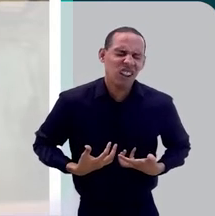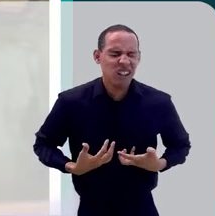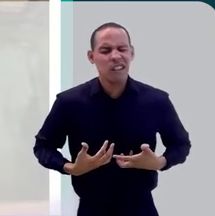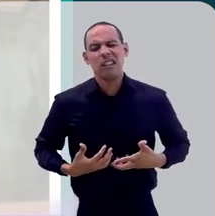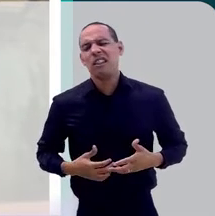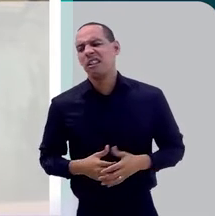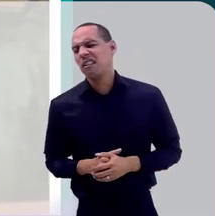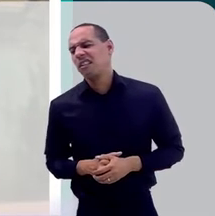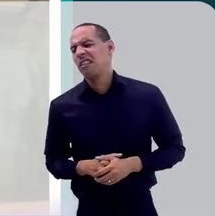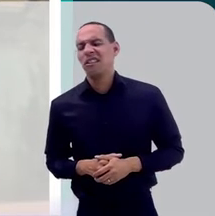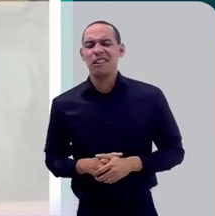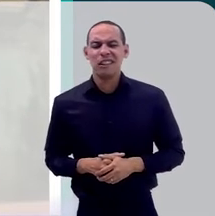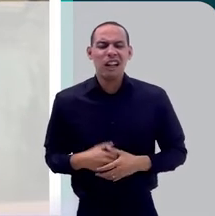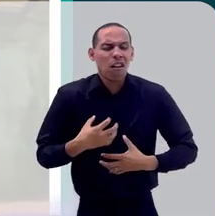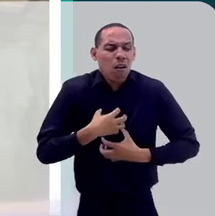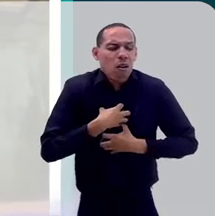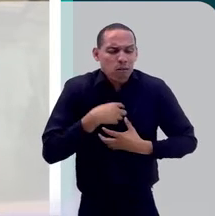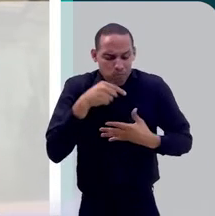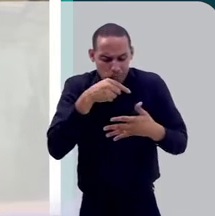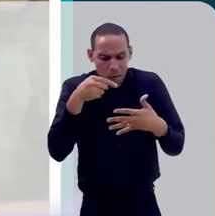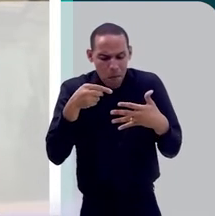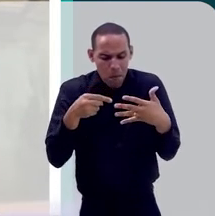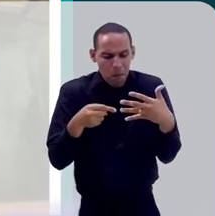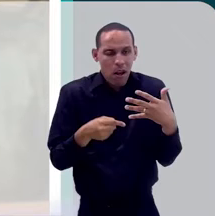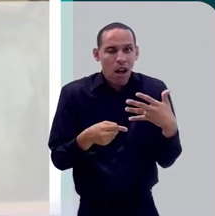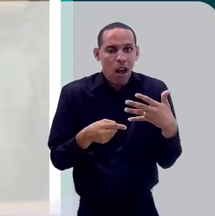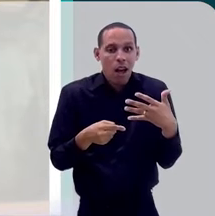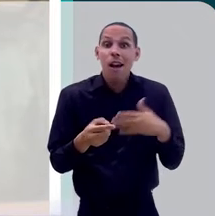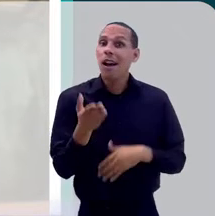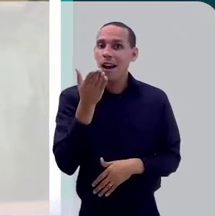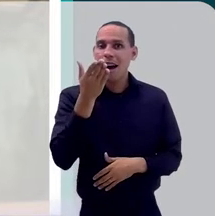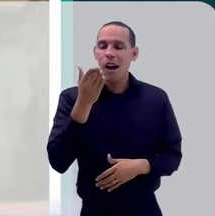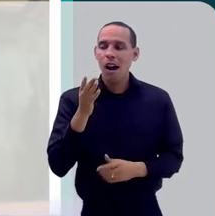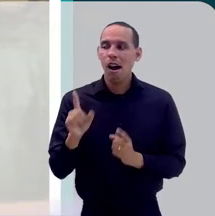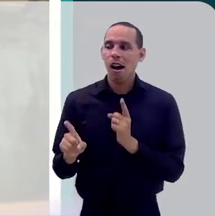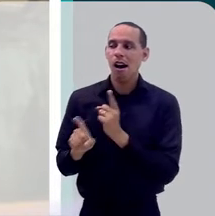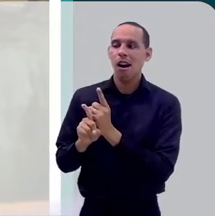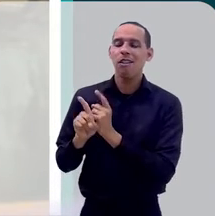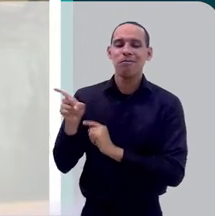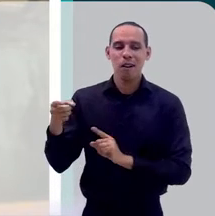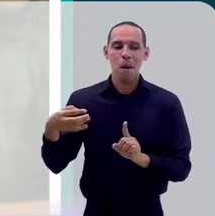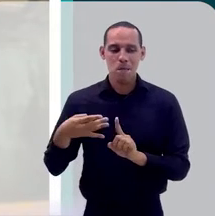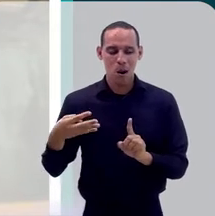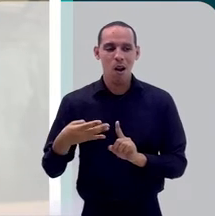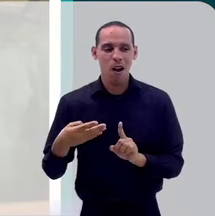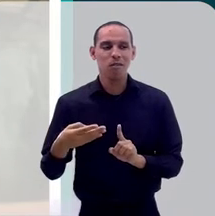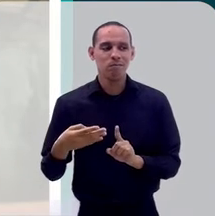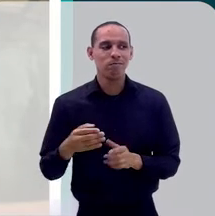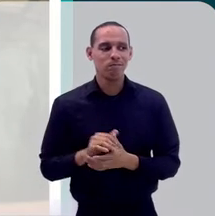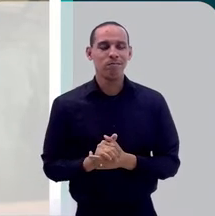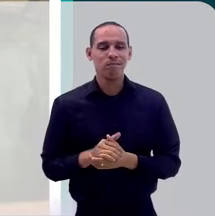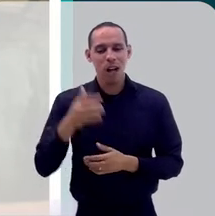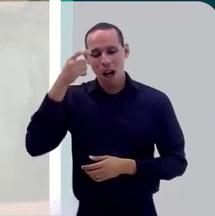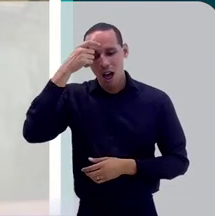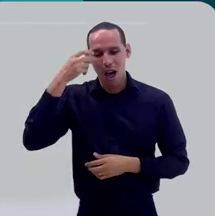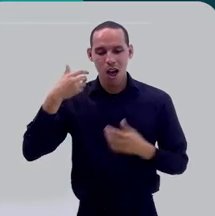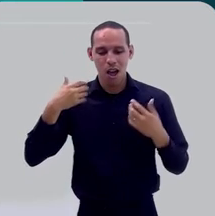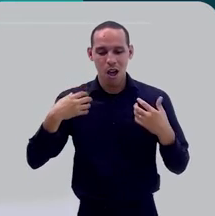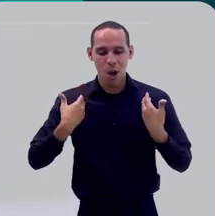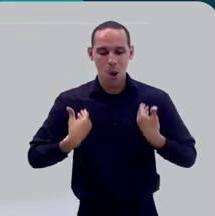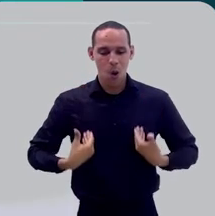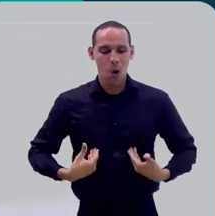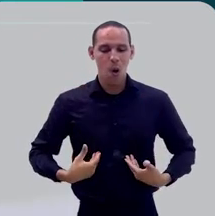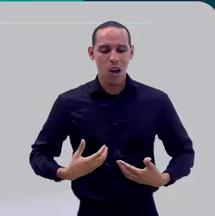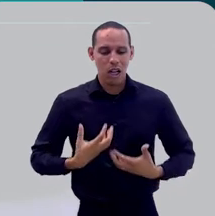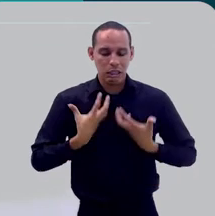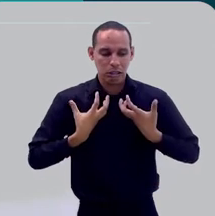exausto, né, apresentando sintomas que a senhora identifica como síndrome de burnout.